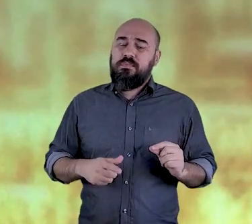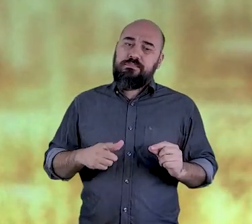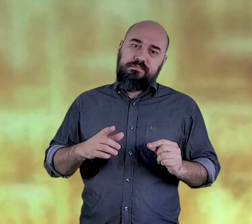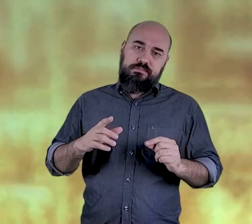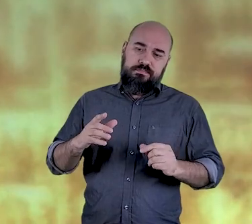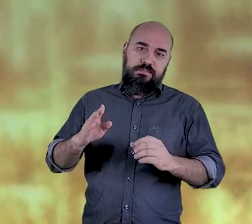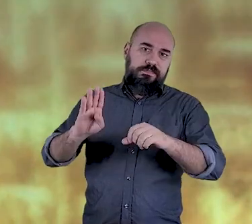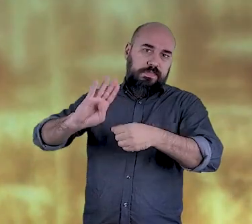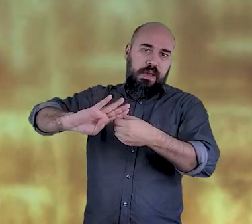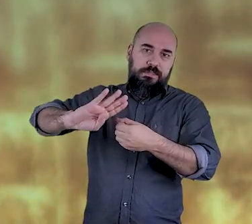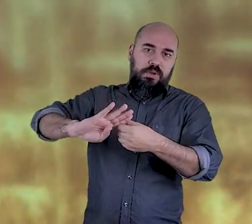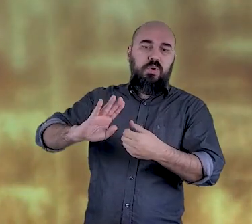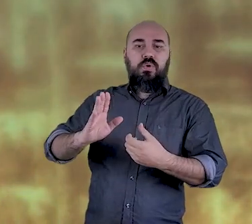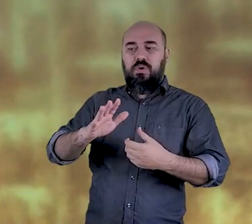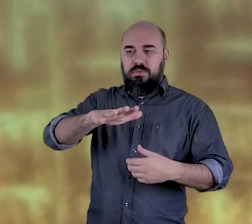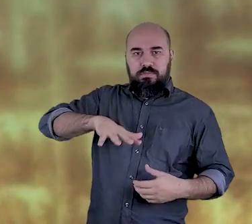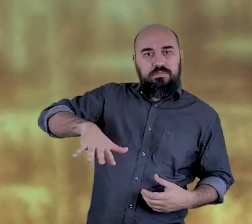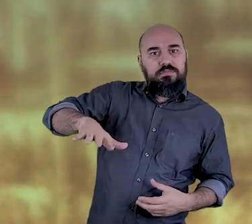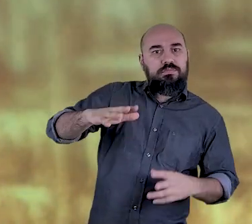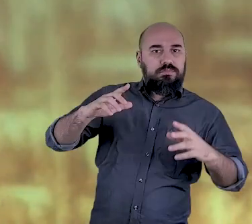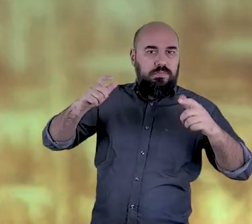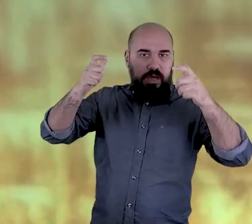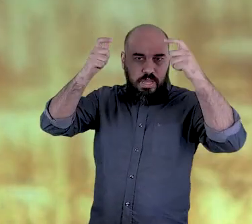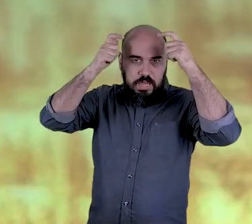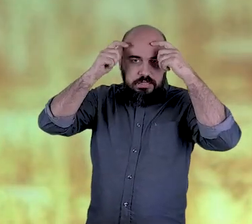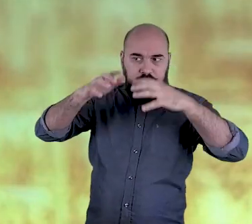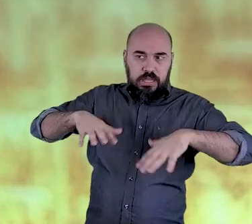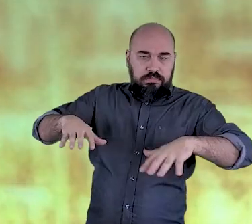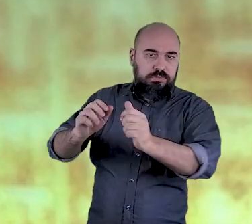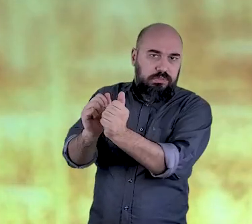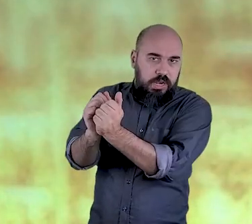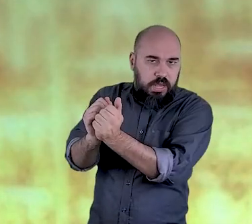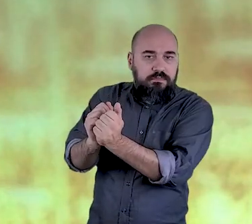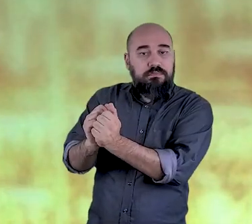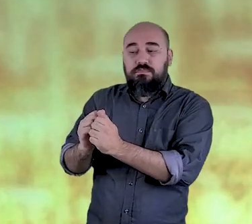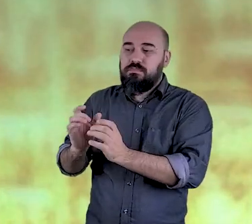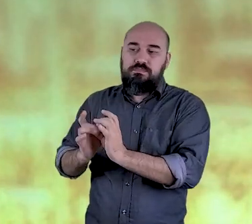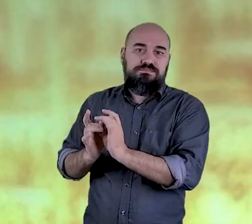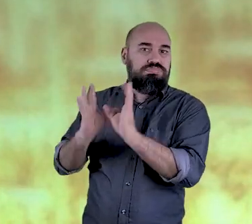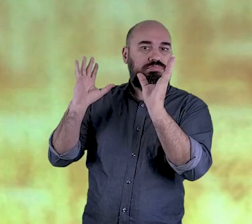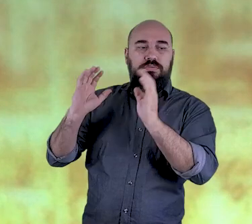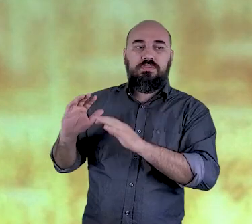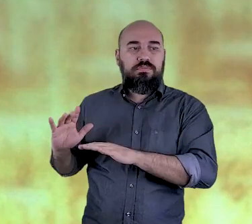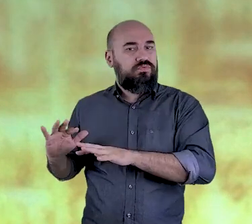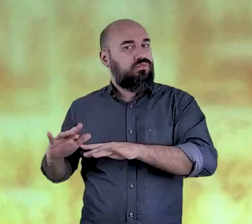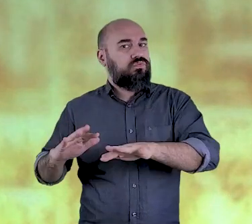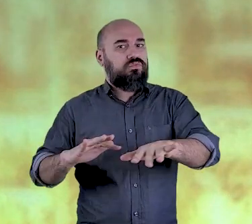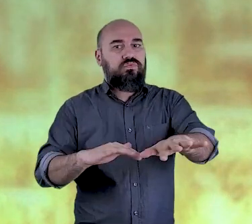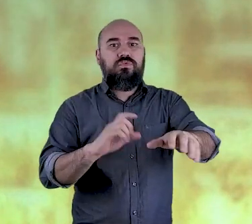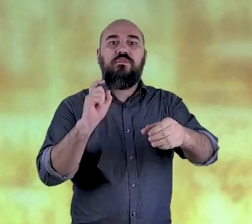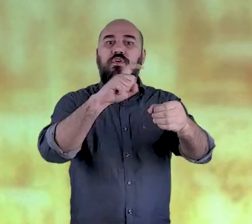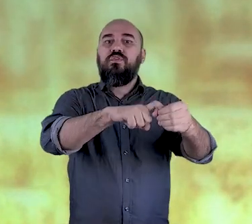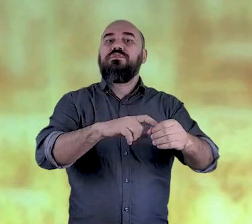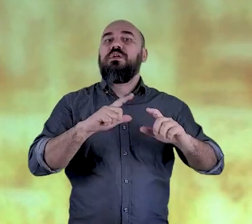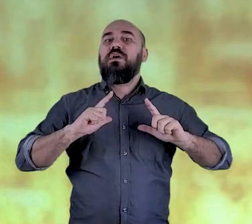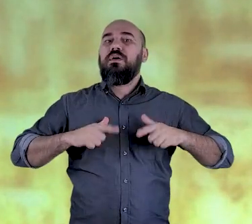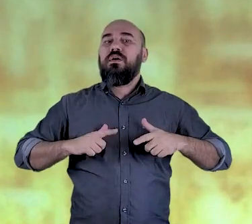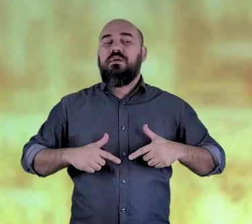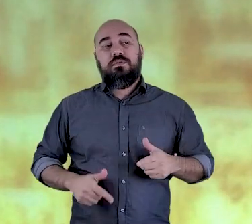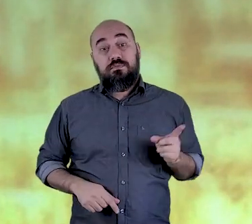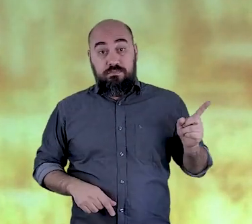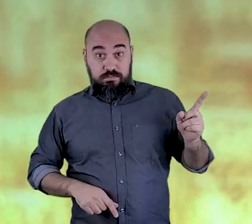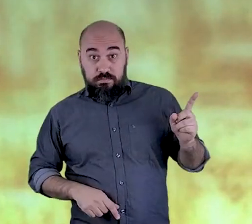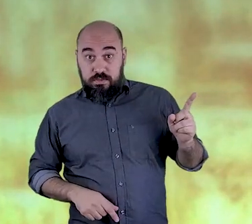quando a verdade sobre adoração ao verdadeiro Santuário seria revelado a verdade sobre Jesus o